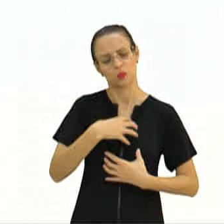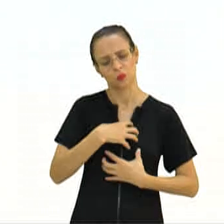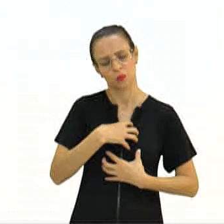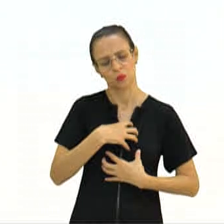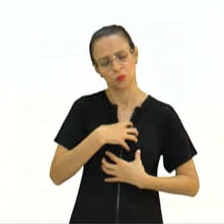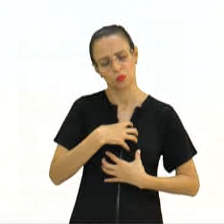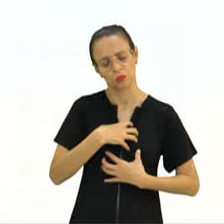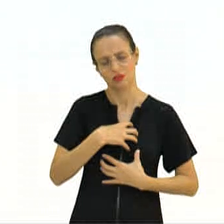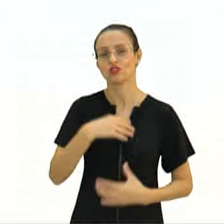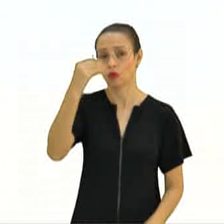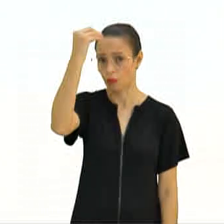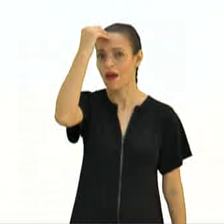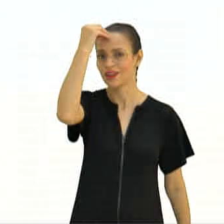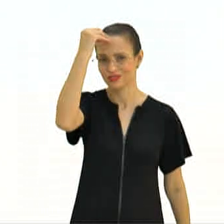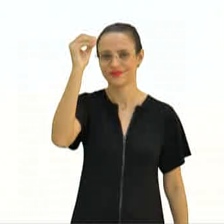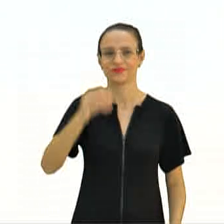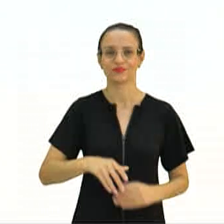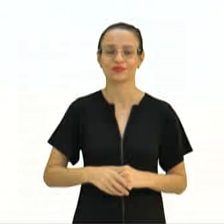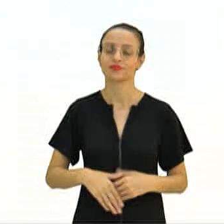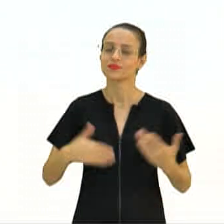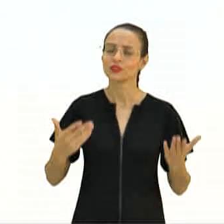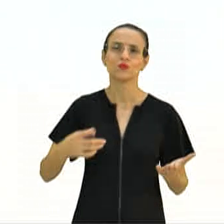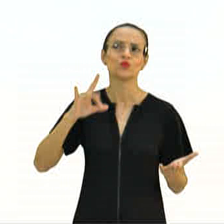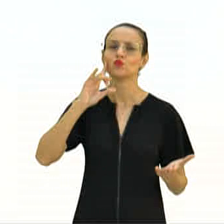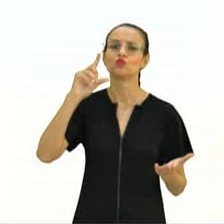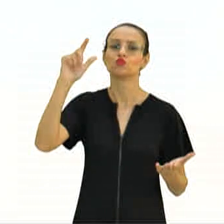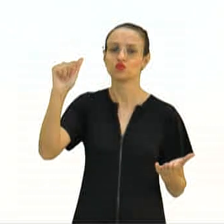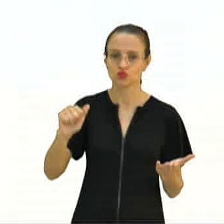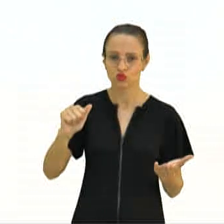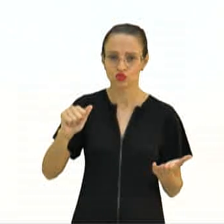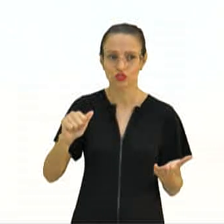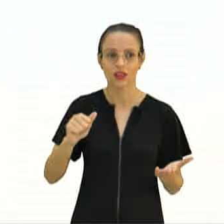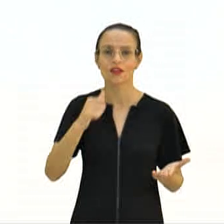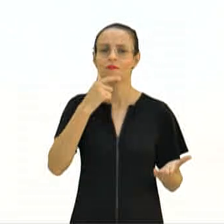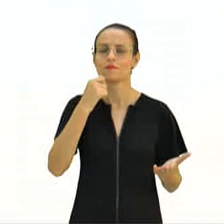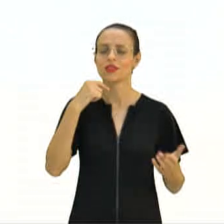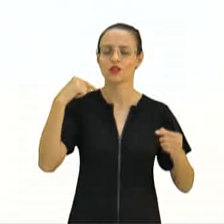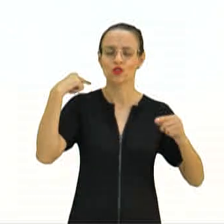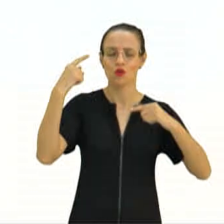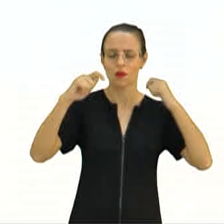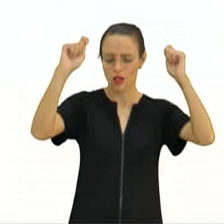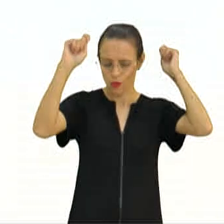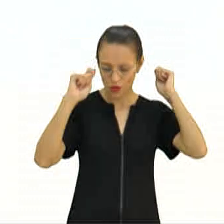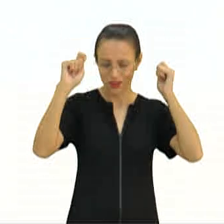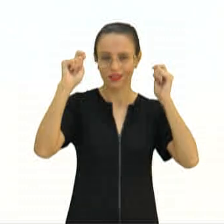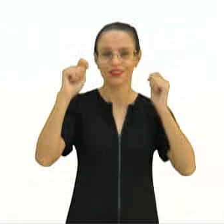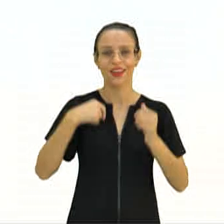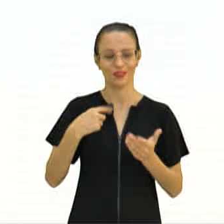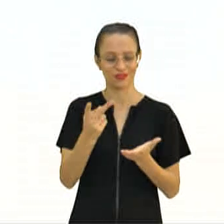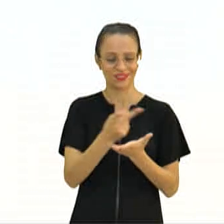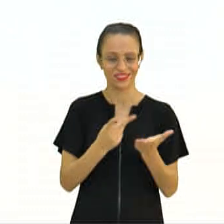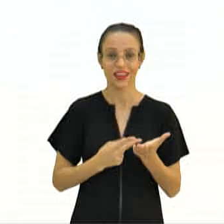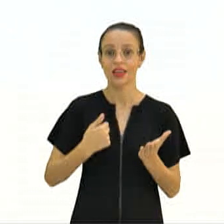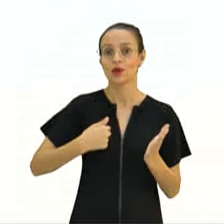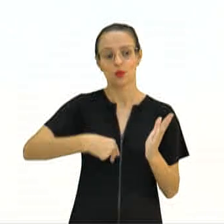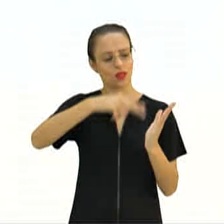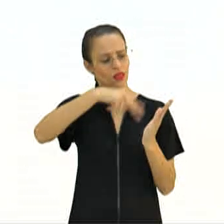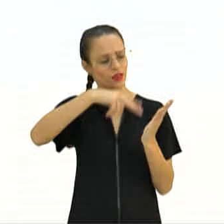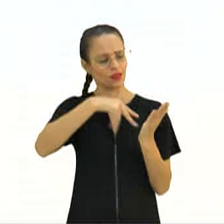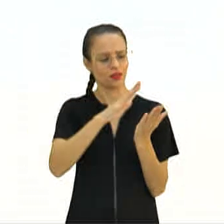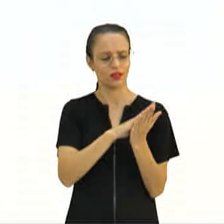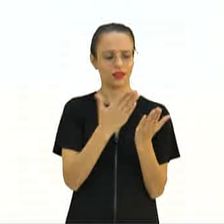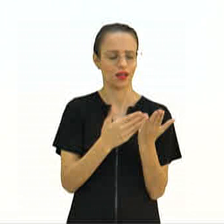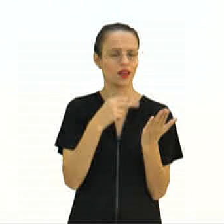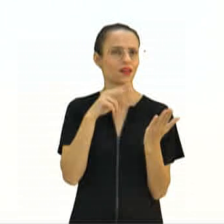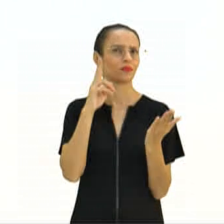muito culpado por isso. Até que um dia, o Menino Maluquinho caiu na minha mão. Li o livro e